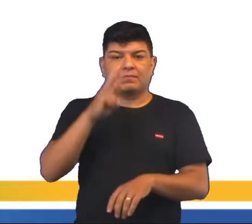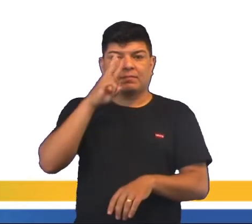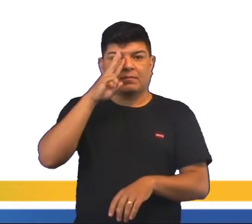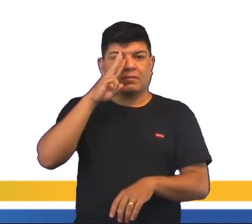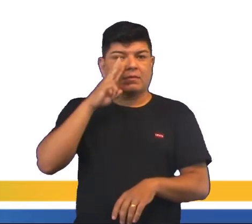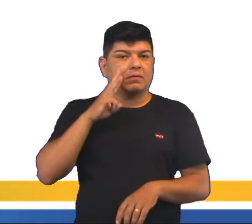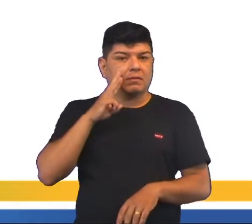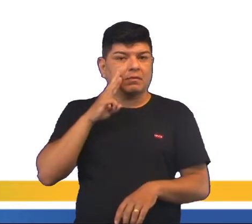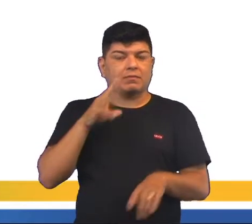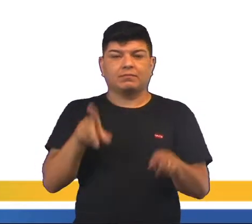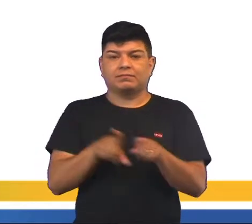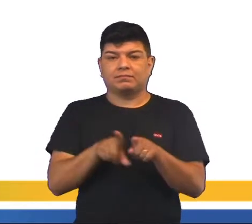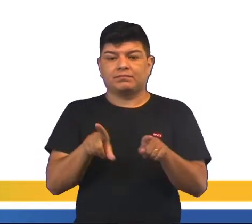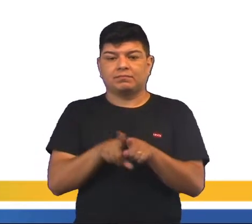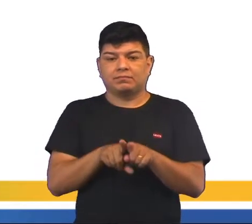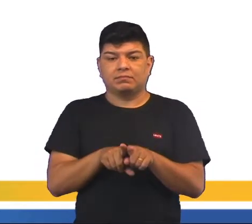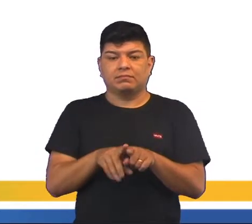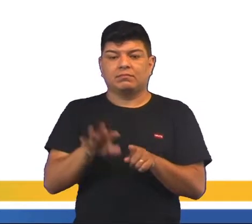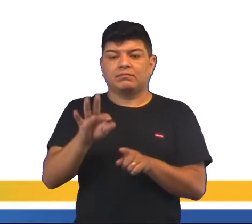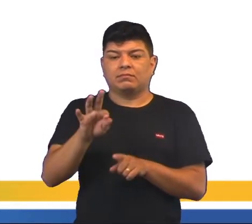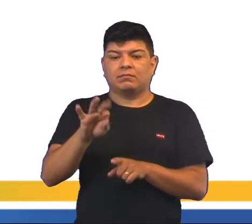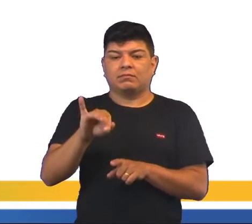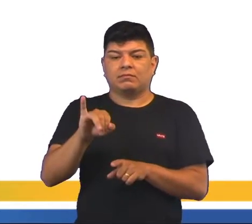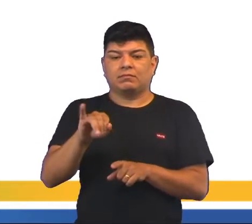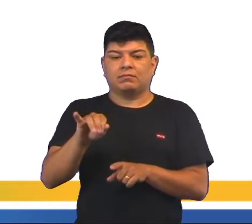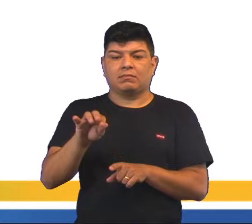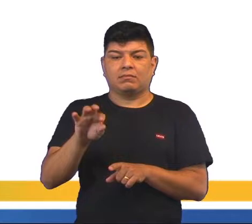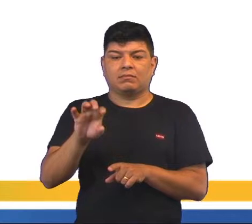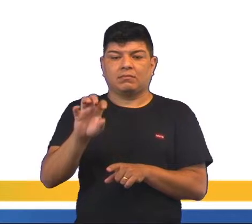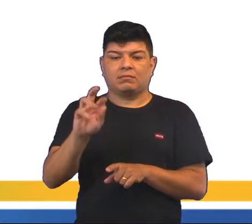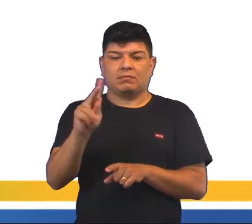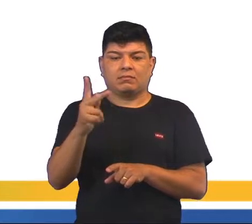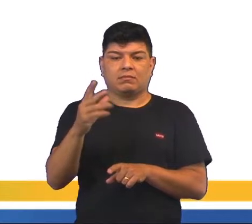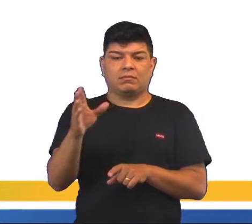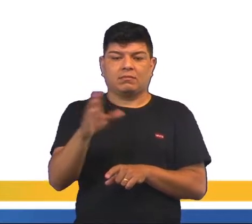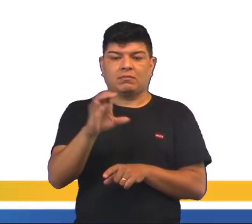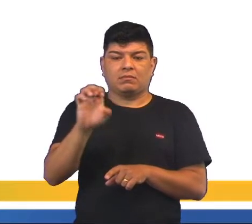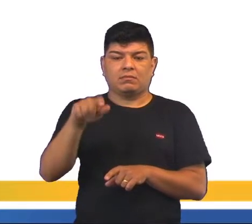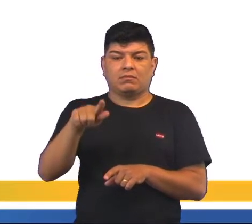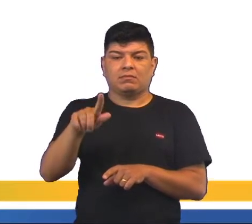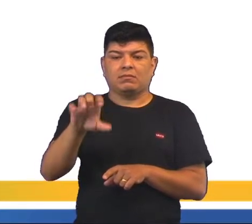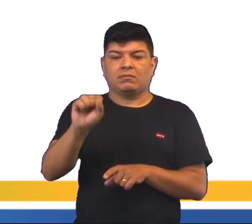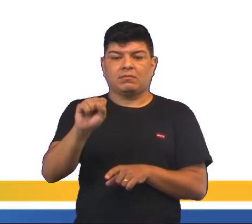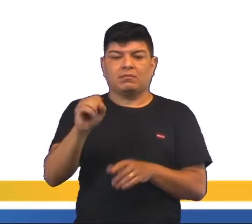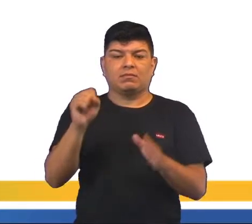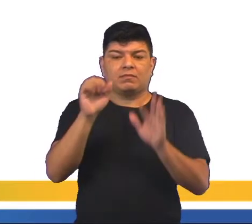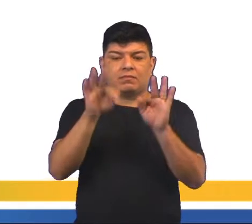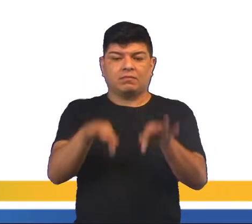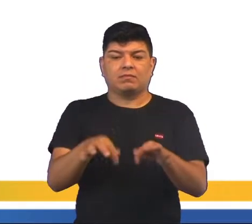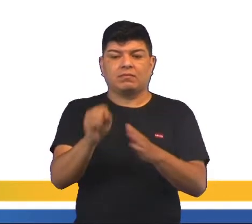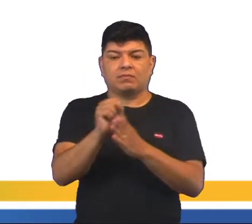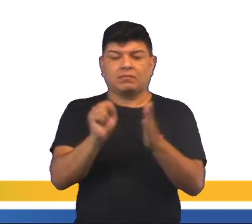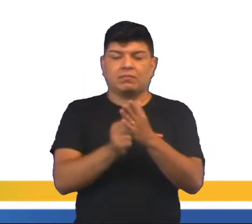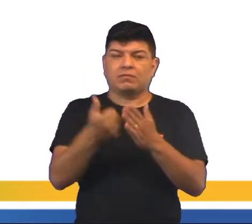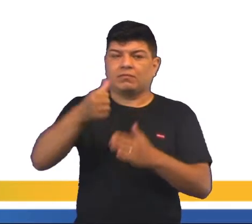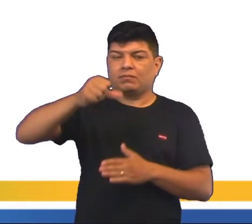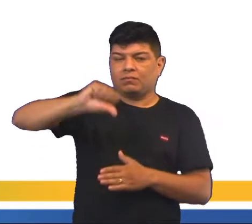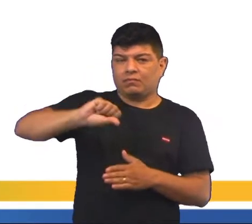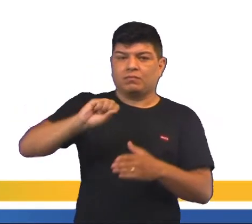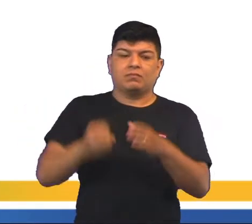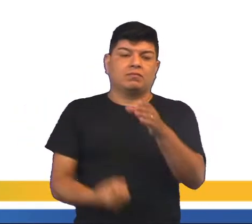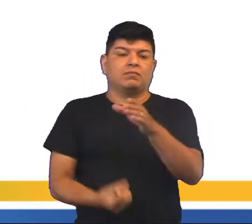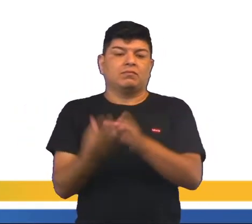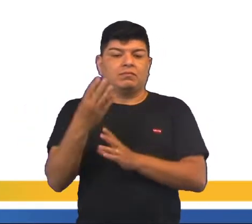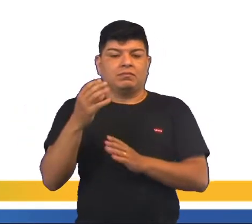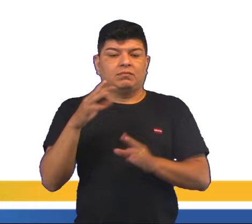Marx, e o Friedrich Engels, são dois dos principais nomes do socialismo do século XIX. Eles fundaram